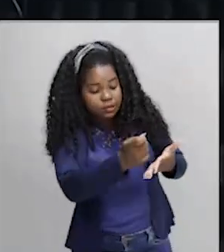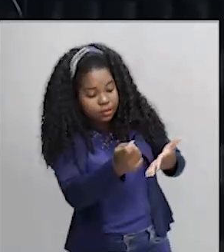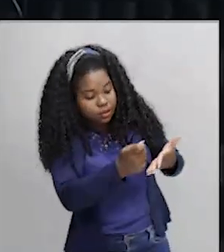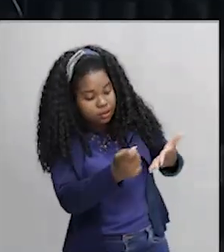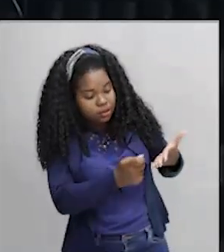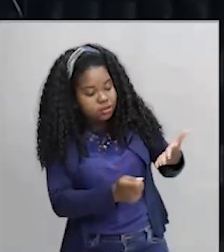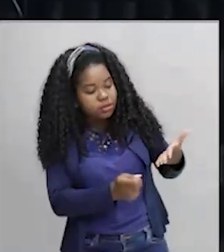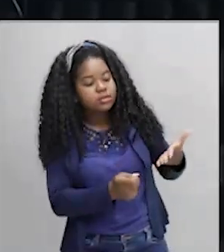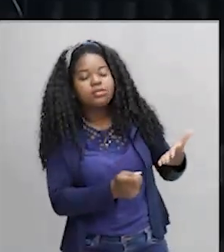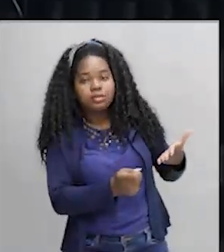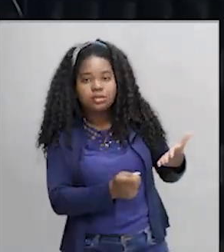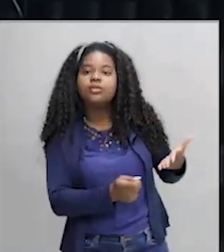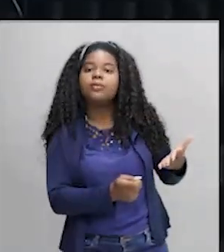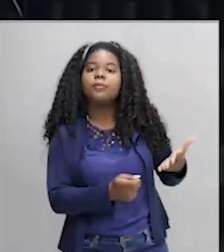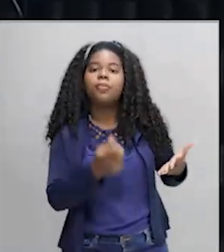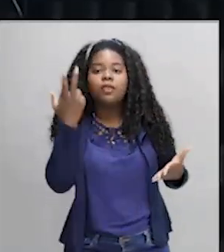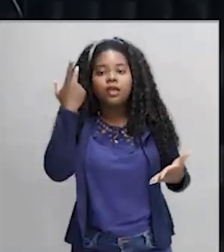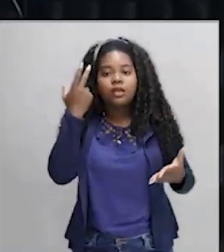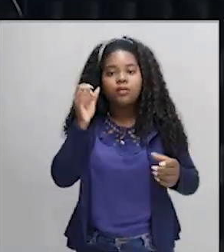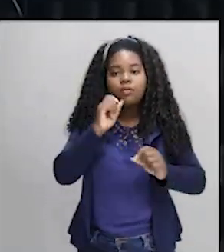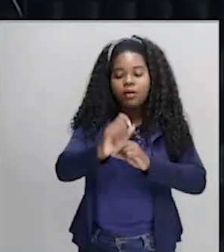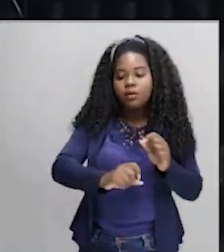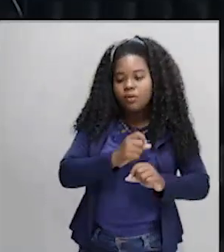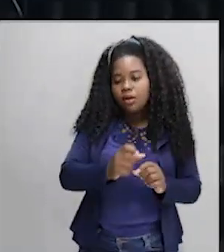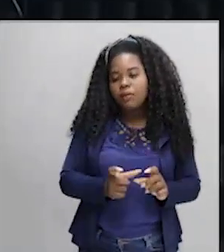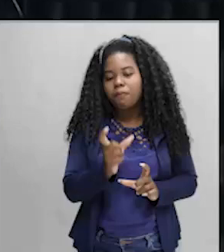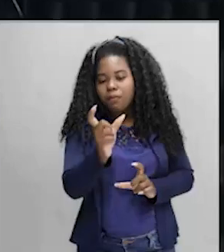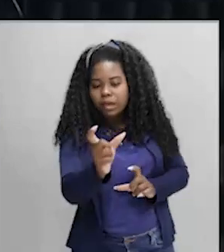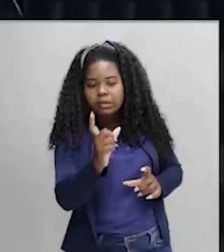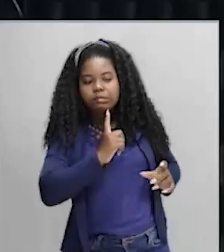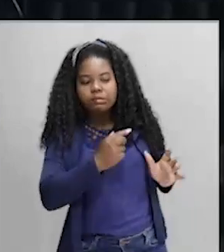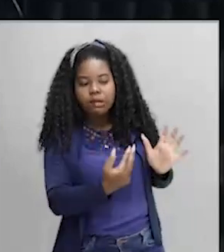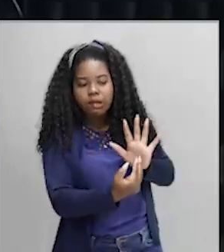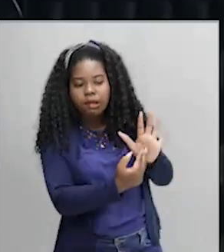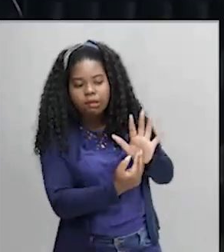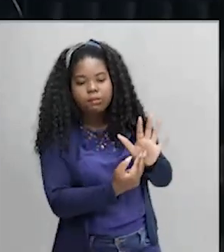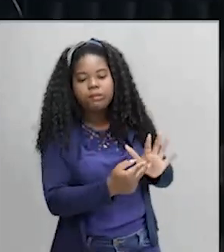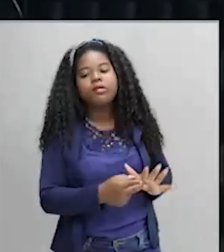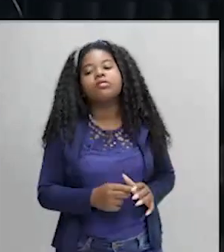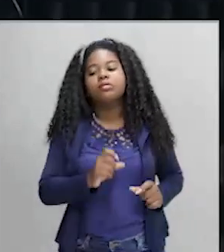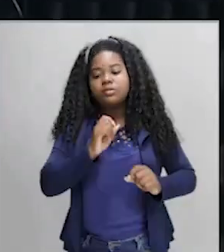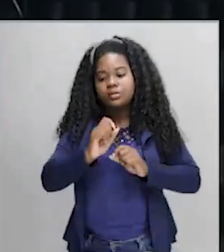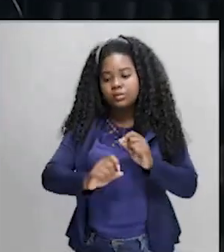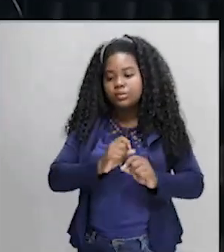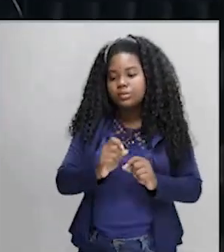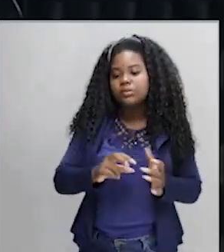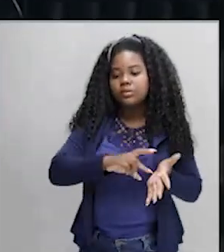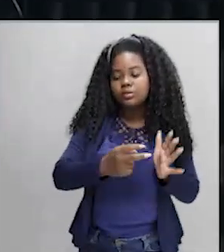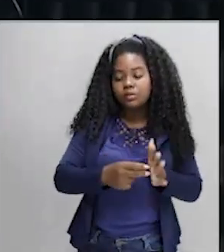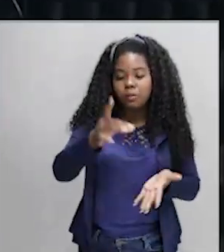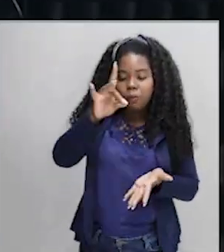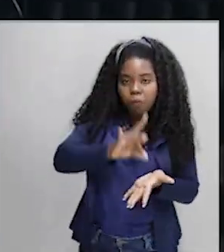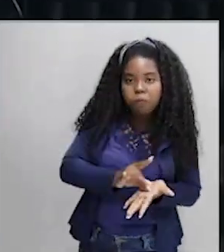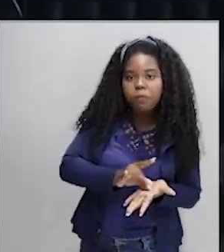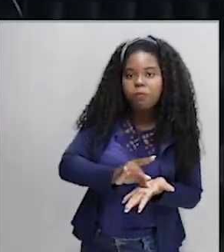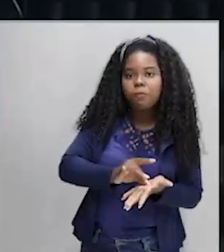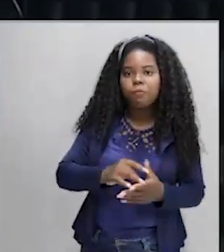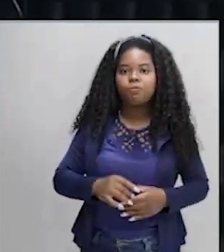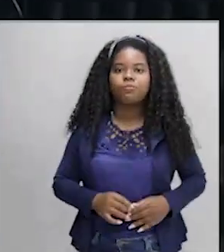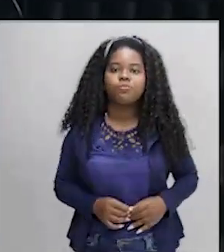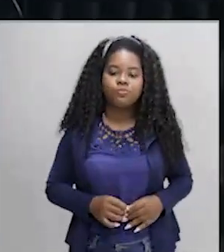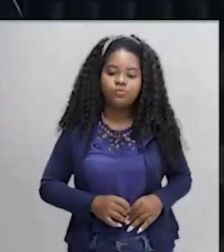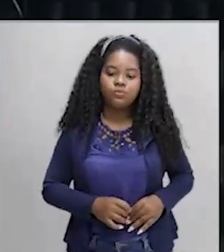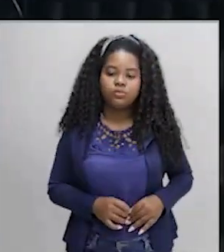comum você usar palavras que têm a sua representação denotativa, o seu significado real. Tá bom? Aqui